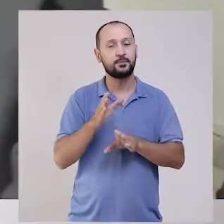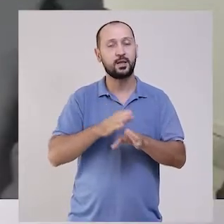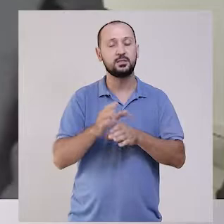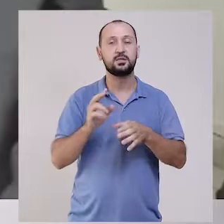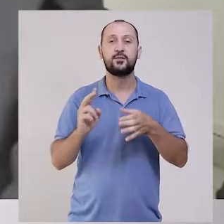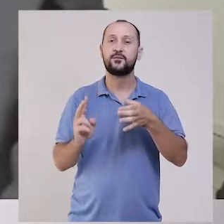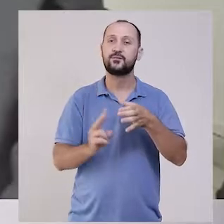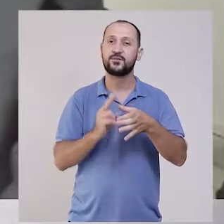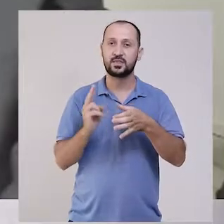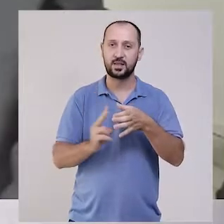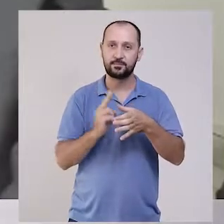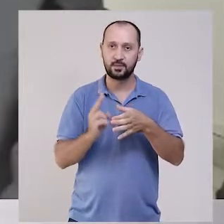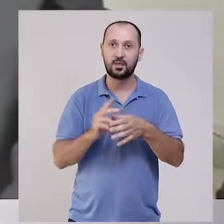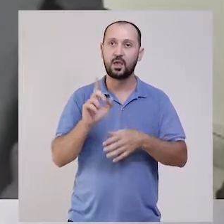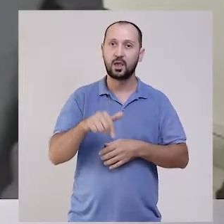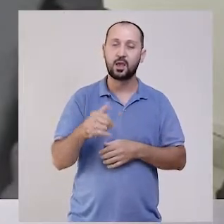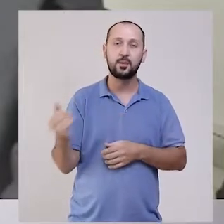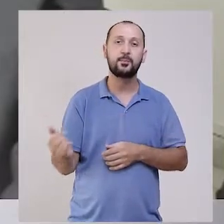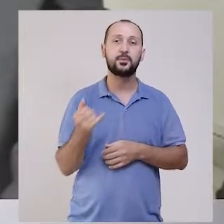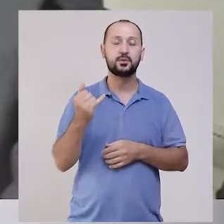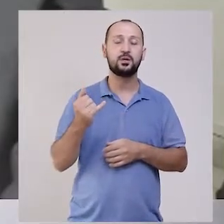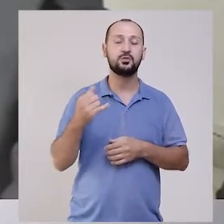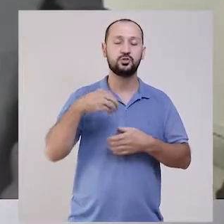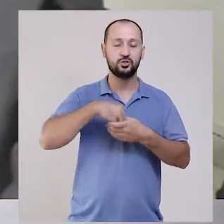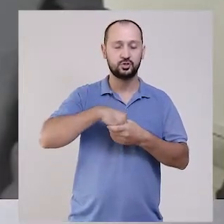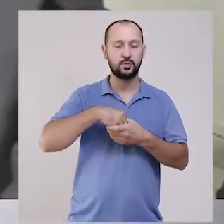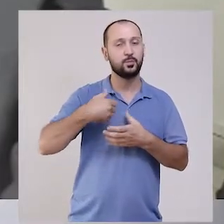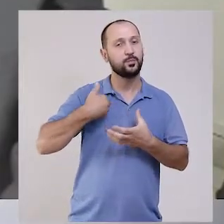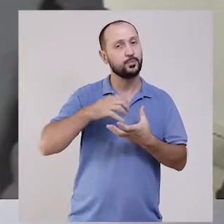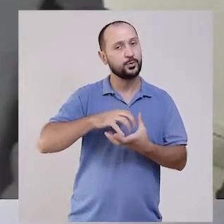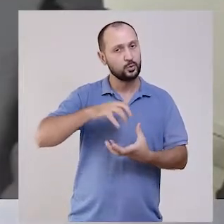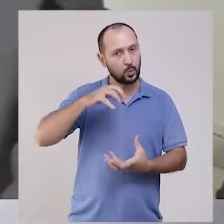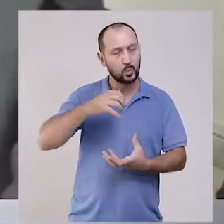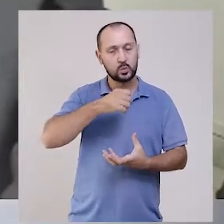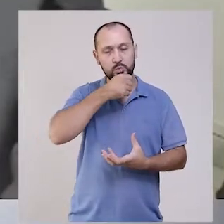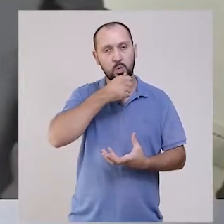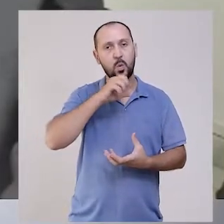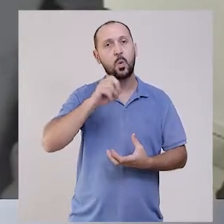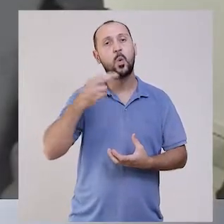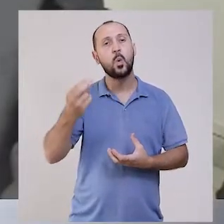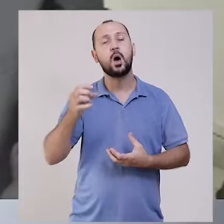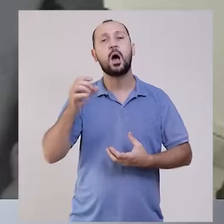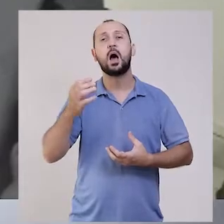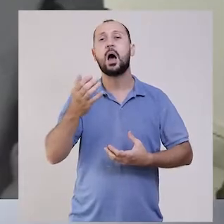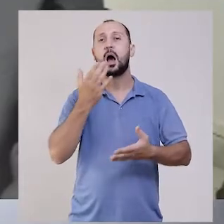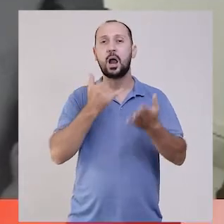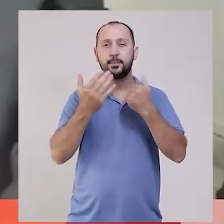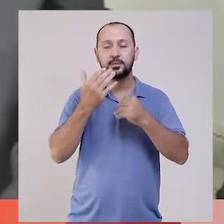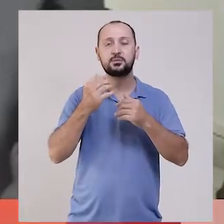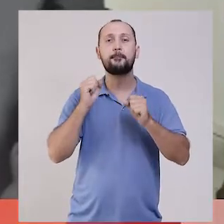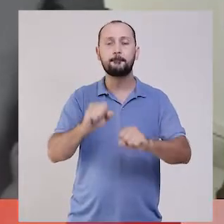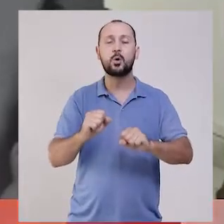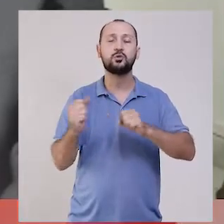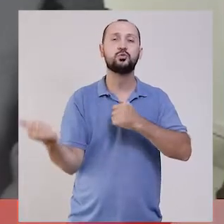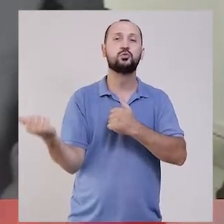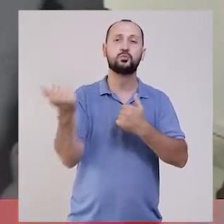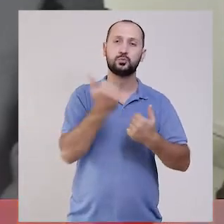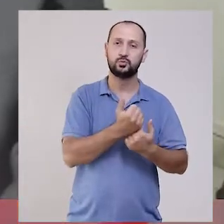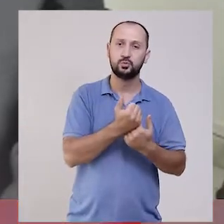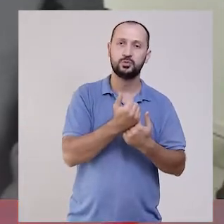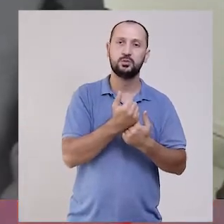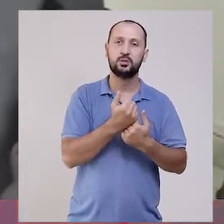são importantes para o idoso também nesse momento, ou a alimentação ela já pode suprir, de certa forma,